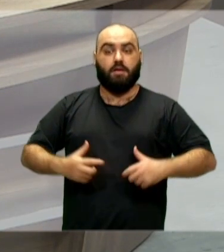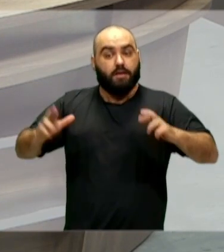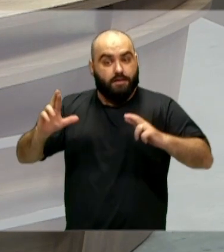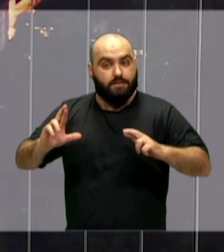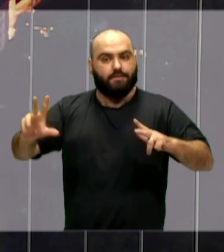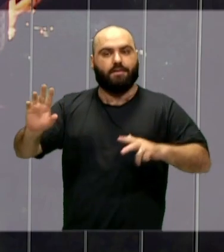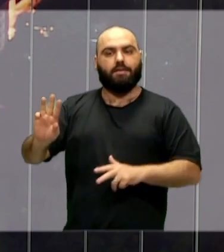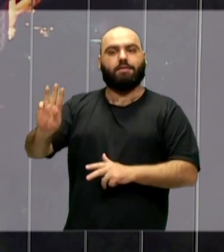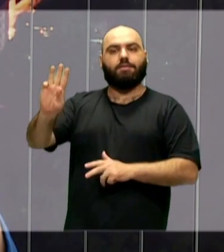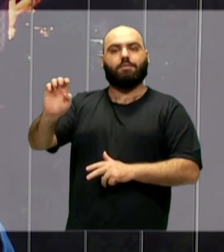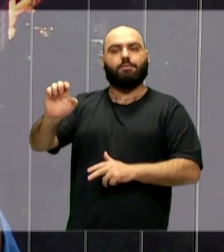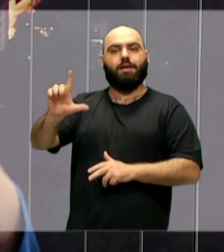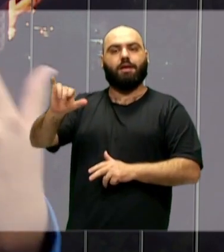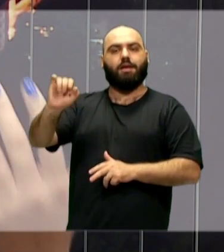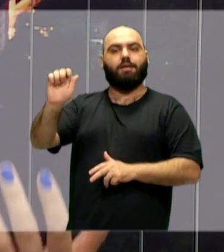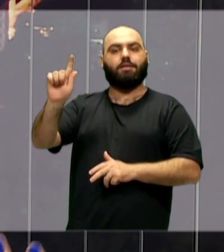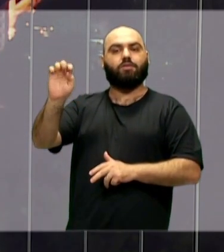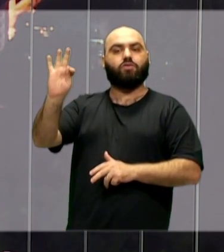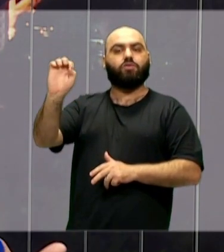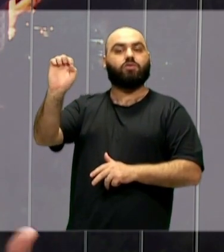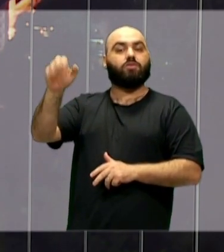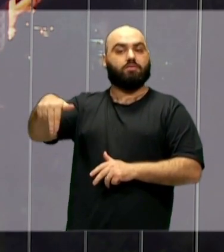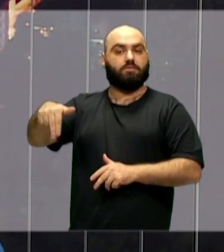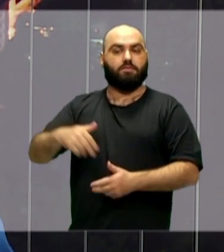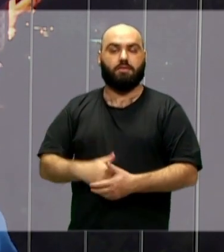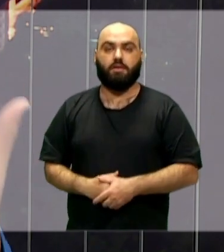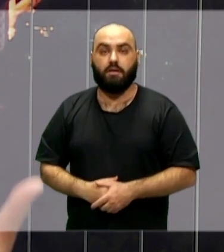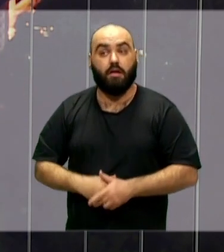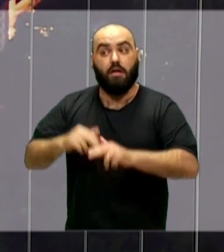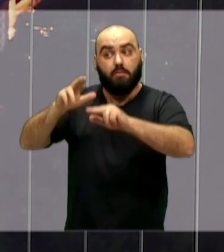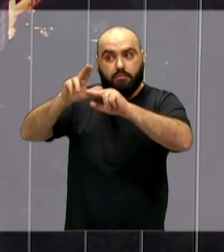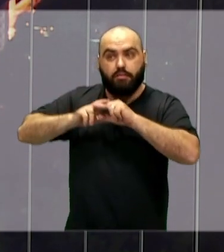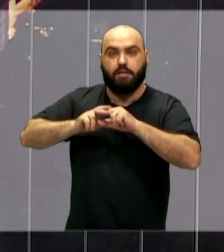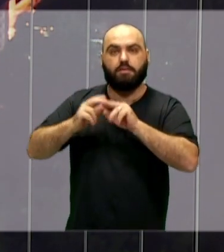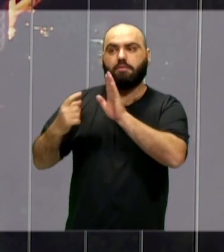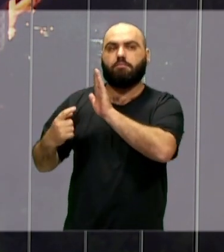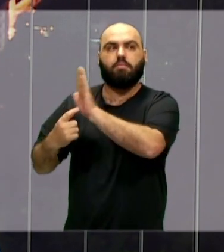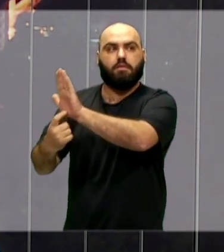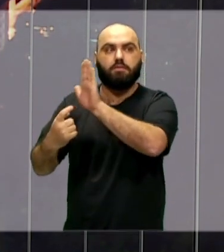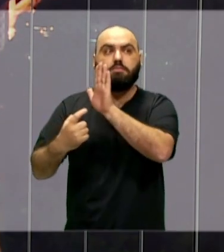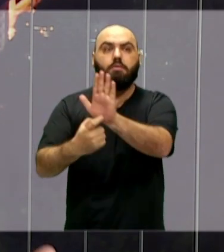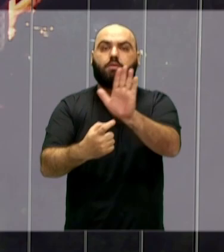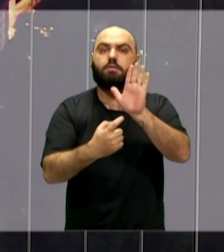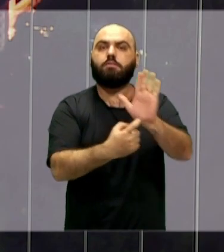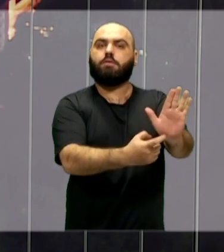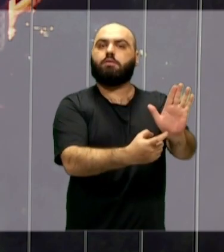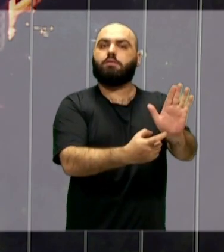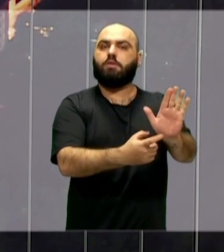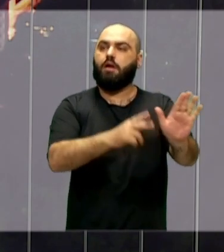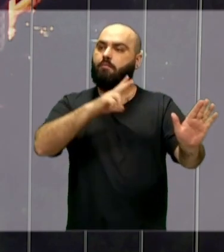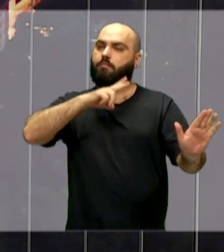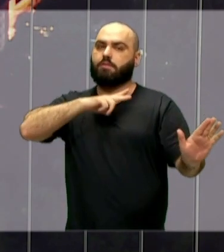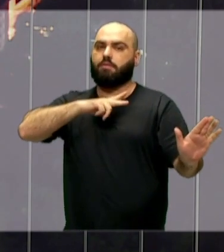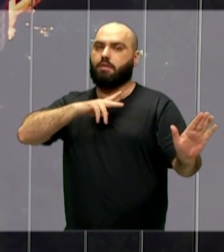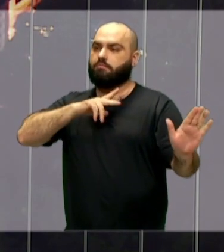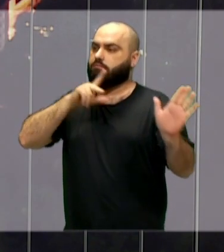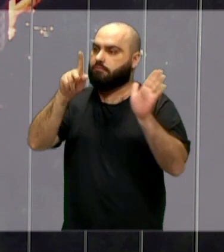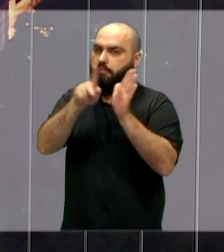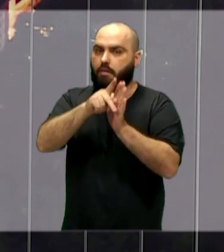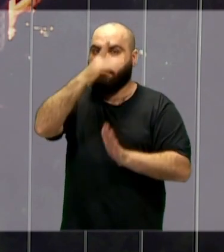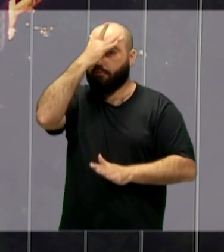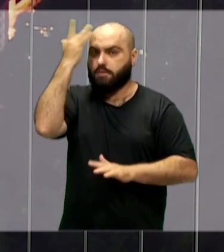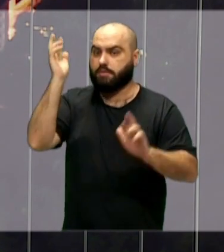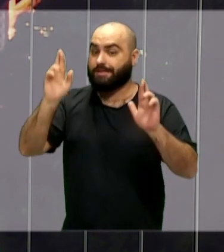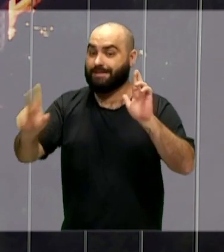diferente do Wellington. Então, a performatividade, a forma como a gente se mostra no mundo, é individual de cada um. Se a gente conhece uma